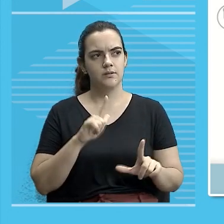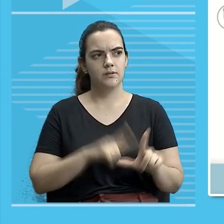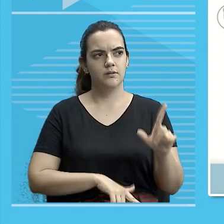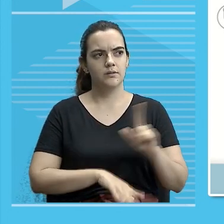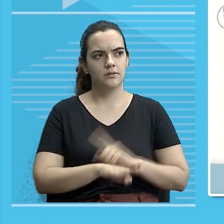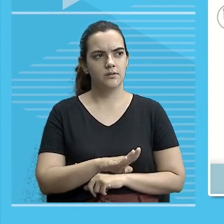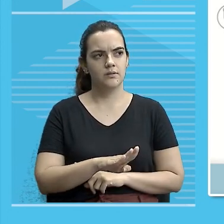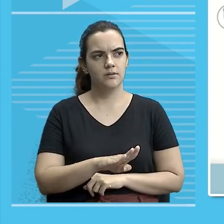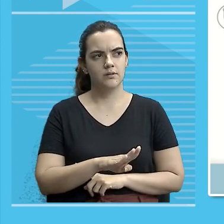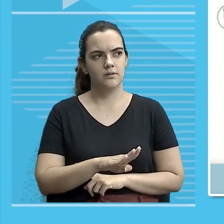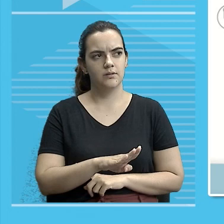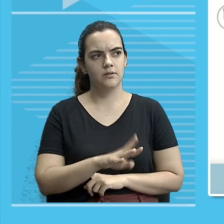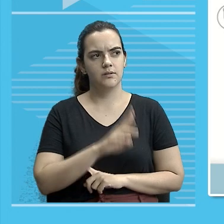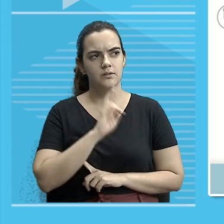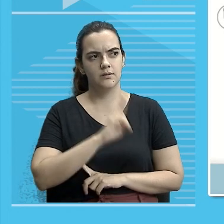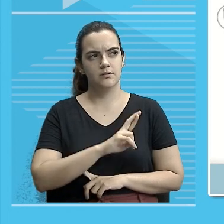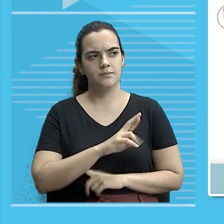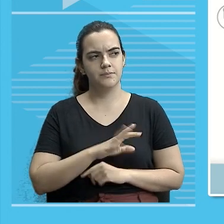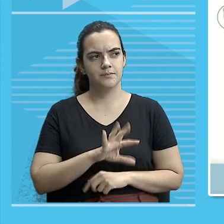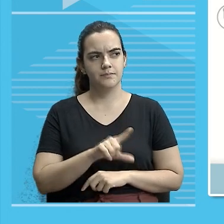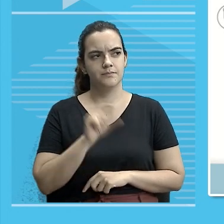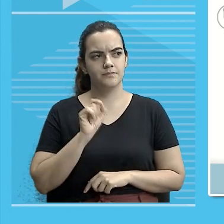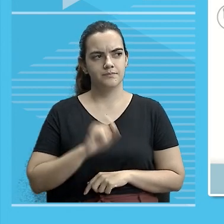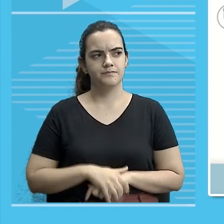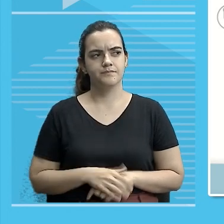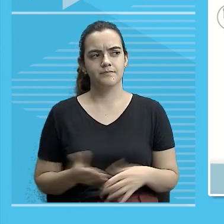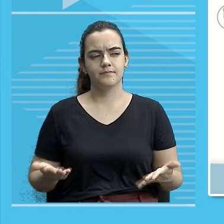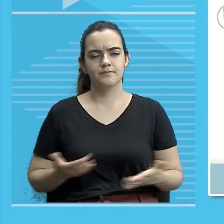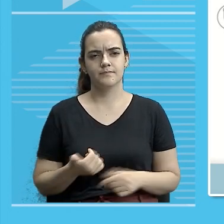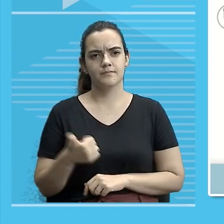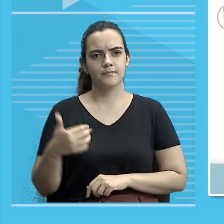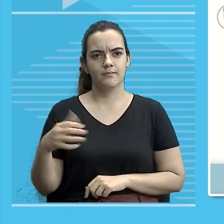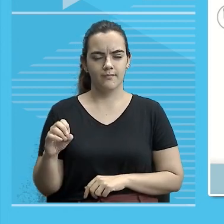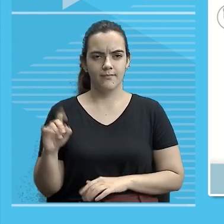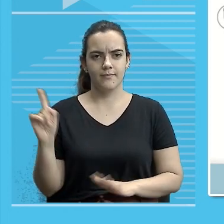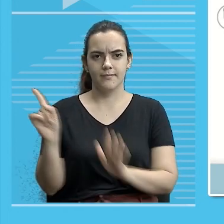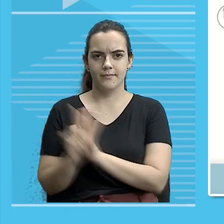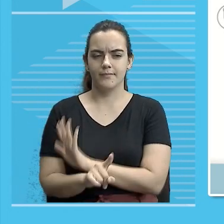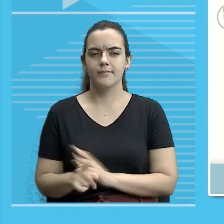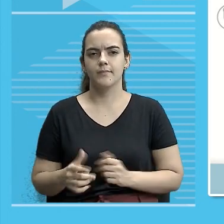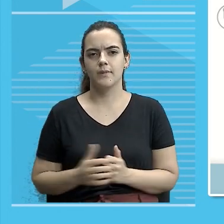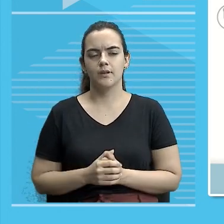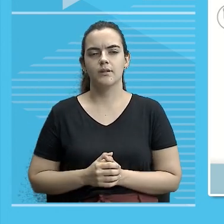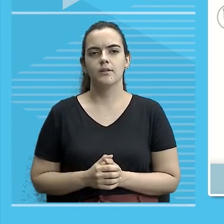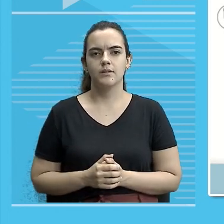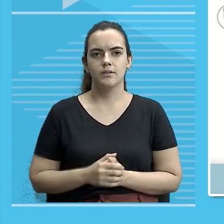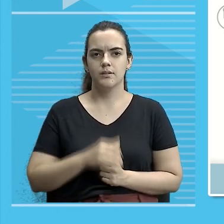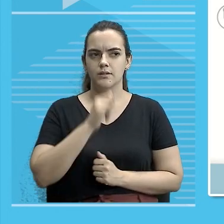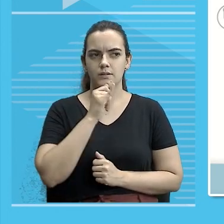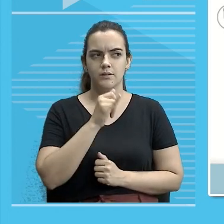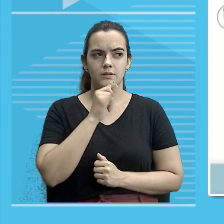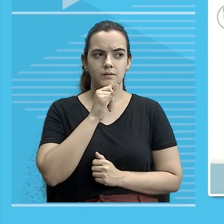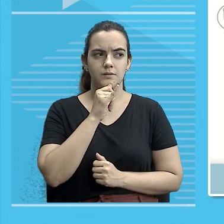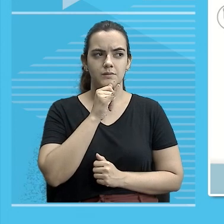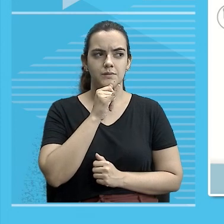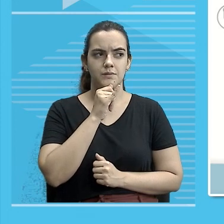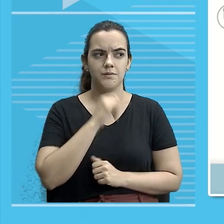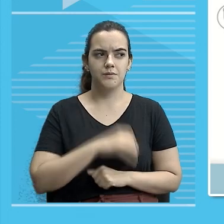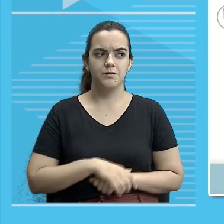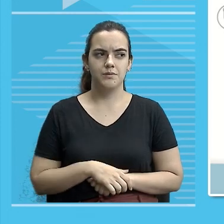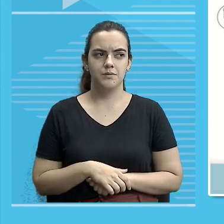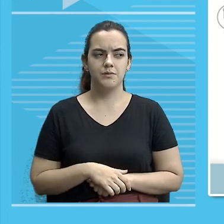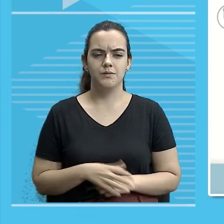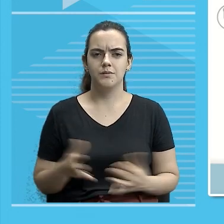que ele fala o seguinte na abordagem da qualidade